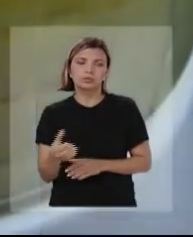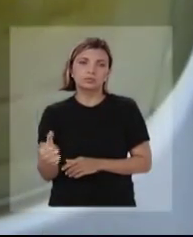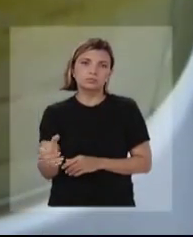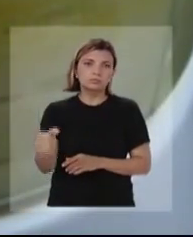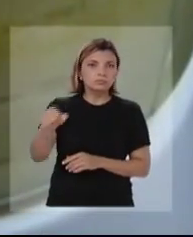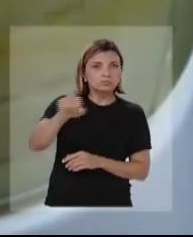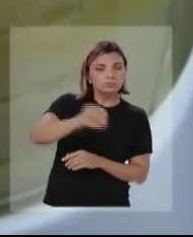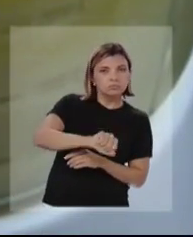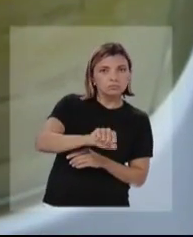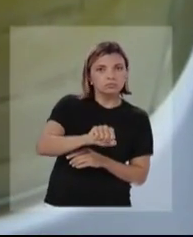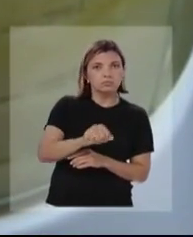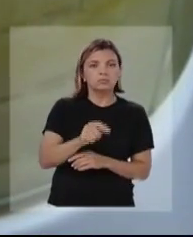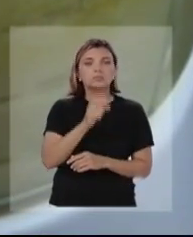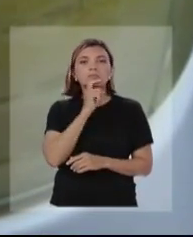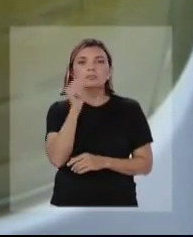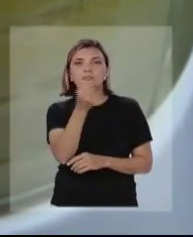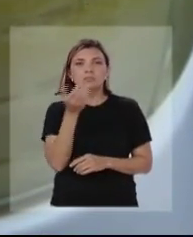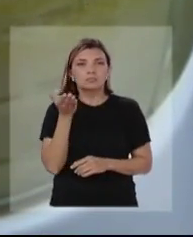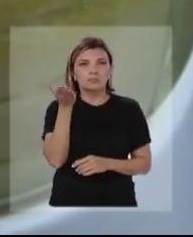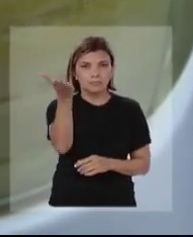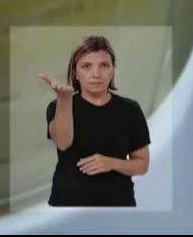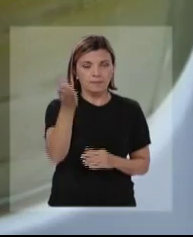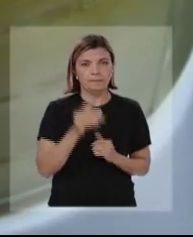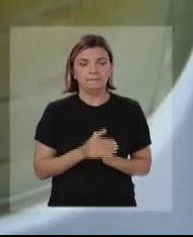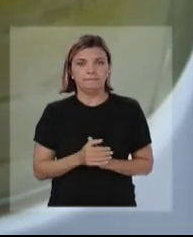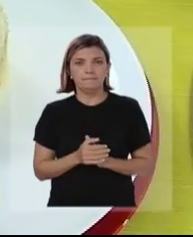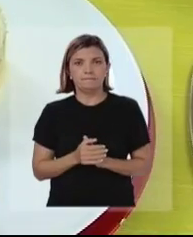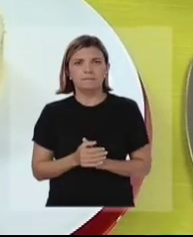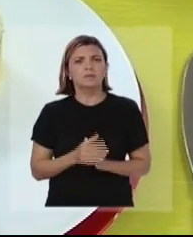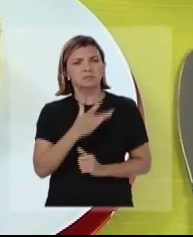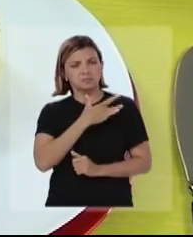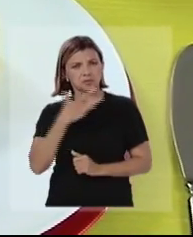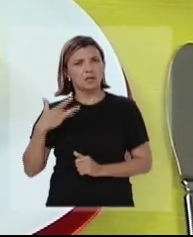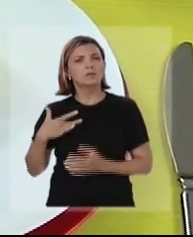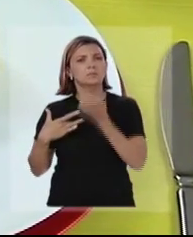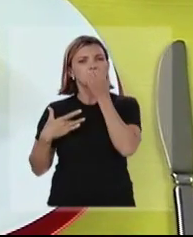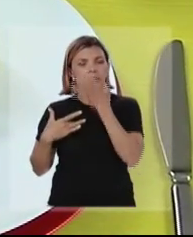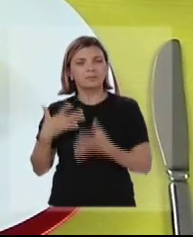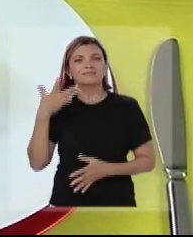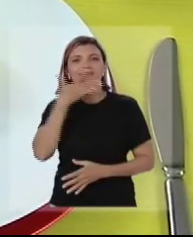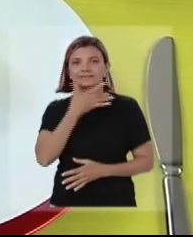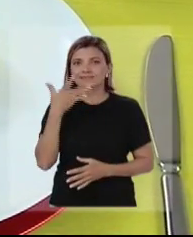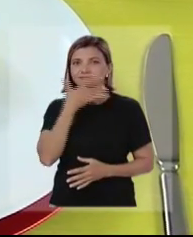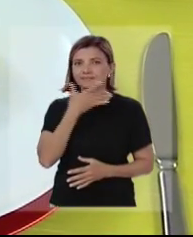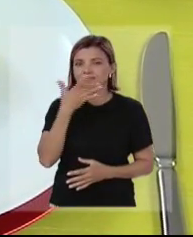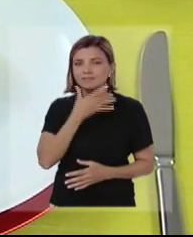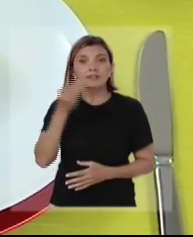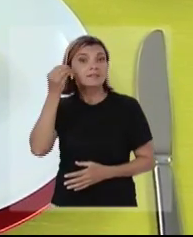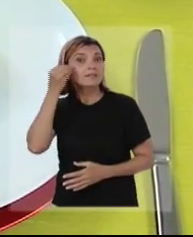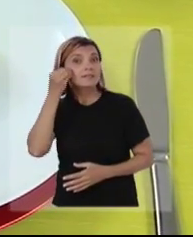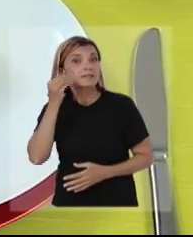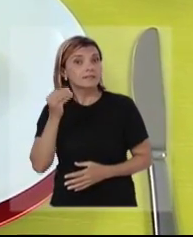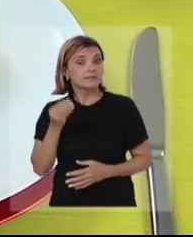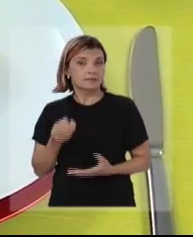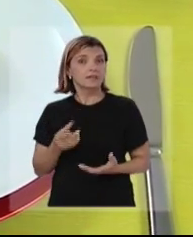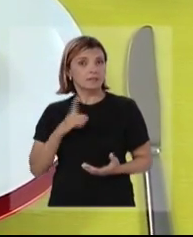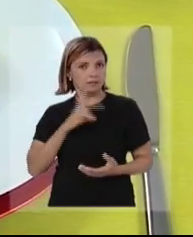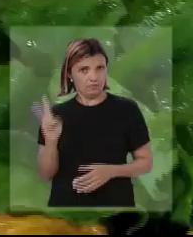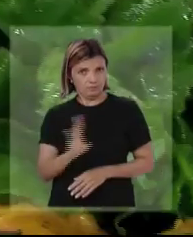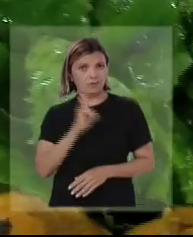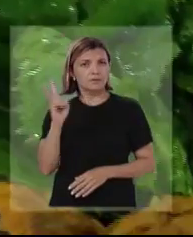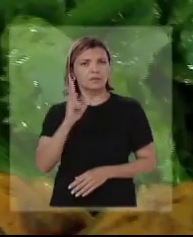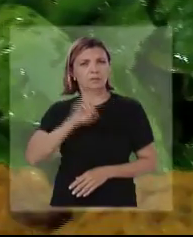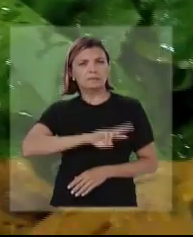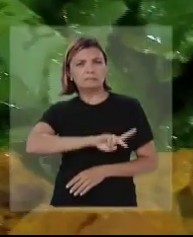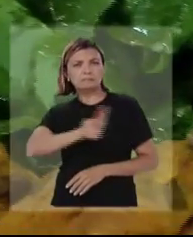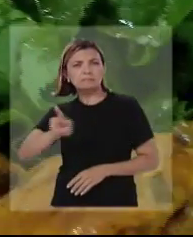liquidificador, despeje em uma vasilha e leve ao freezer. Uma verdadeira fonte de boa saúde pode ser muito gostosa. A prova está aqui.